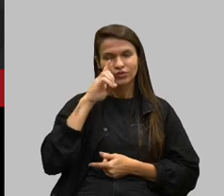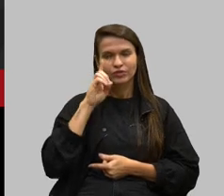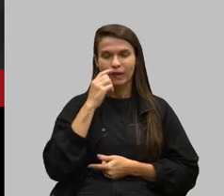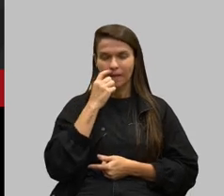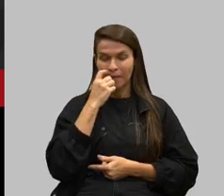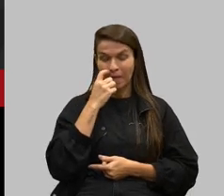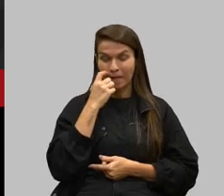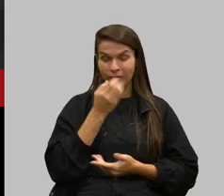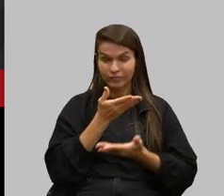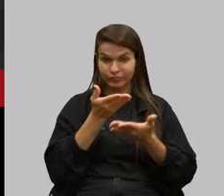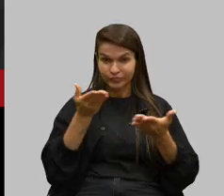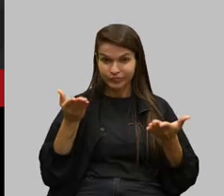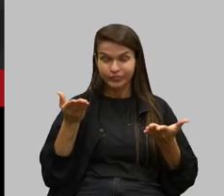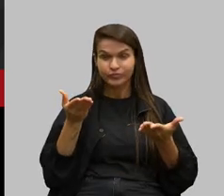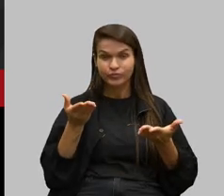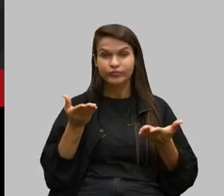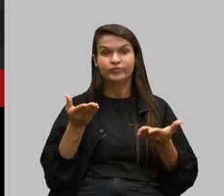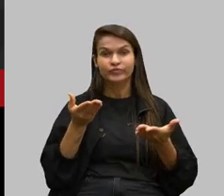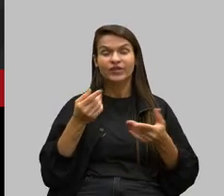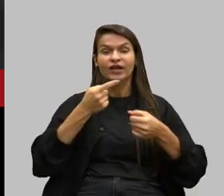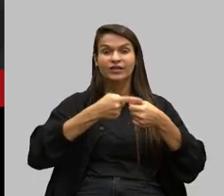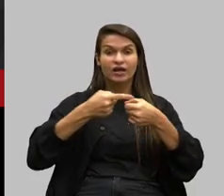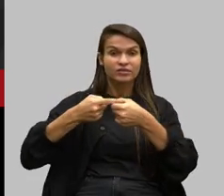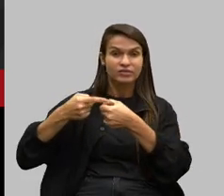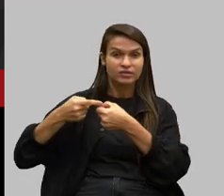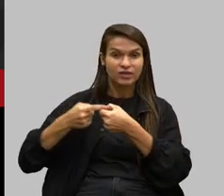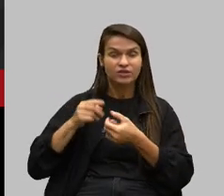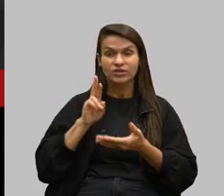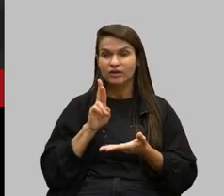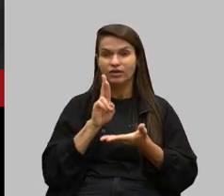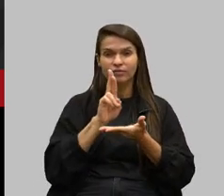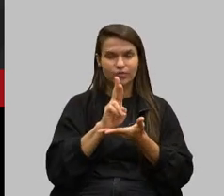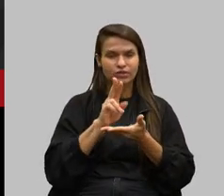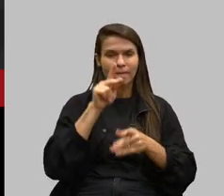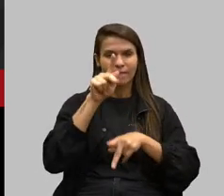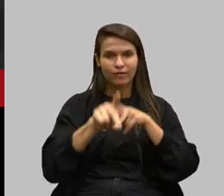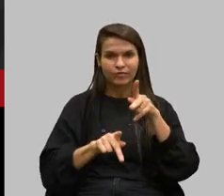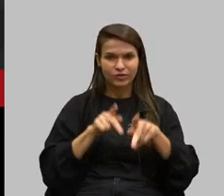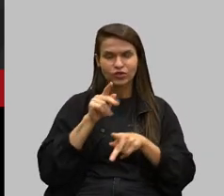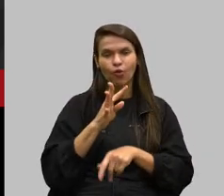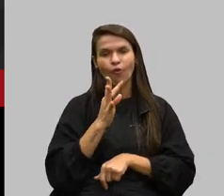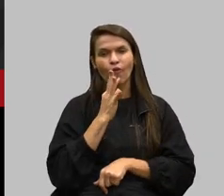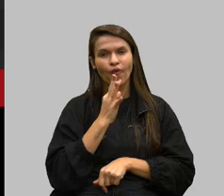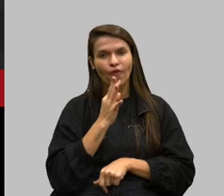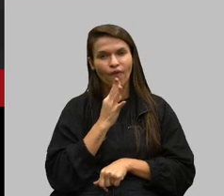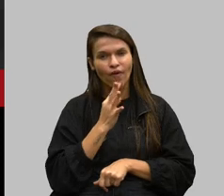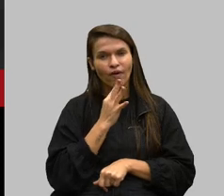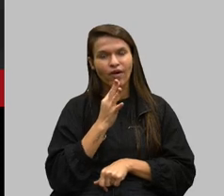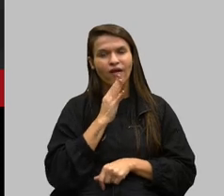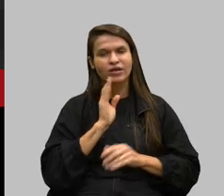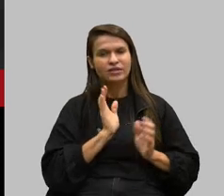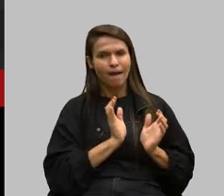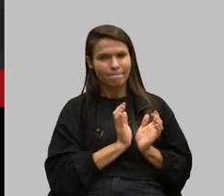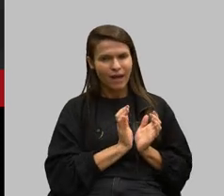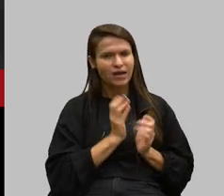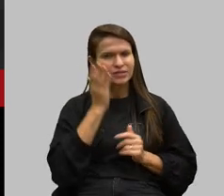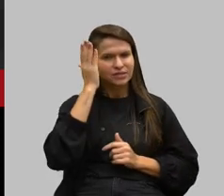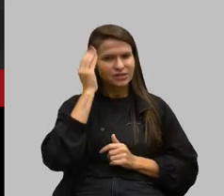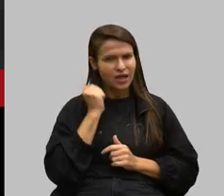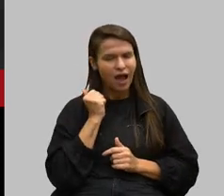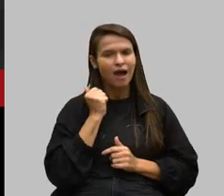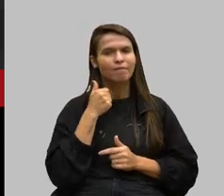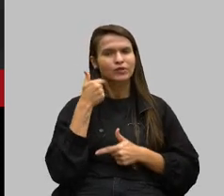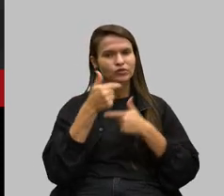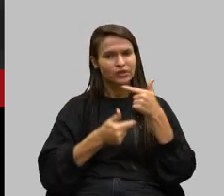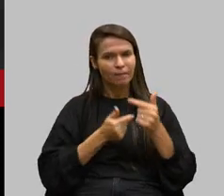excelências na nas cidades que representam a população conhecem certamente as pis sabem dos do